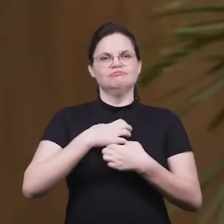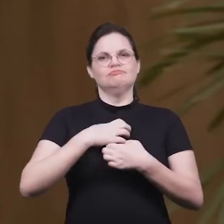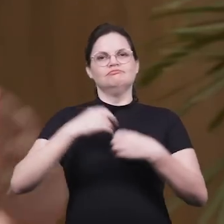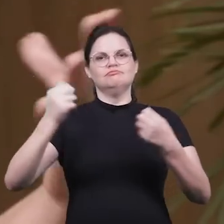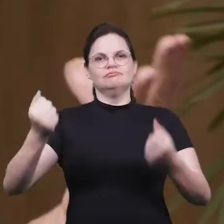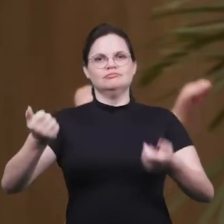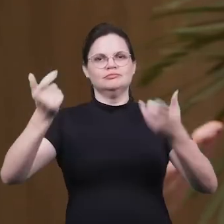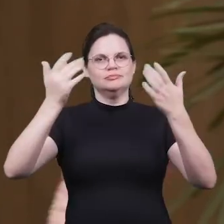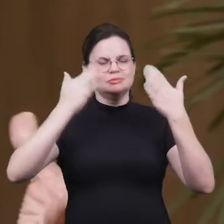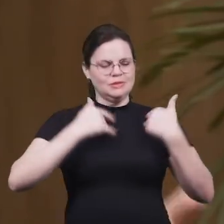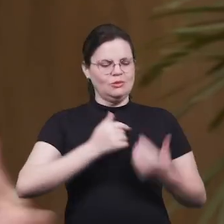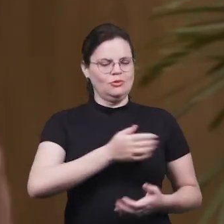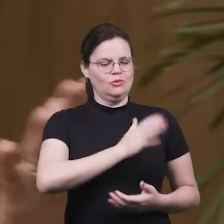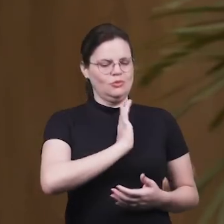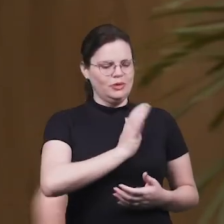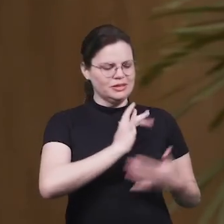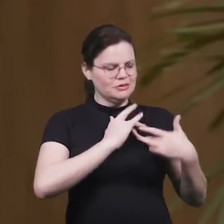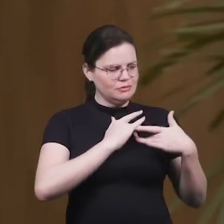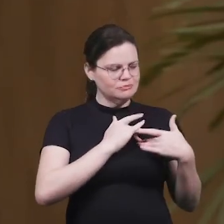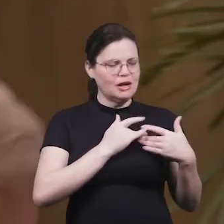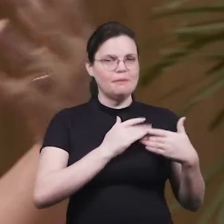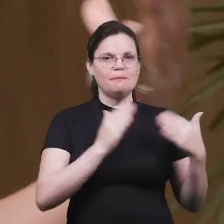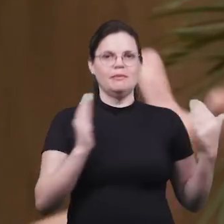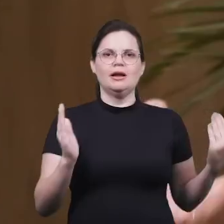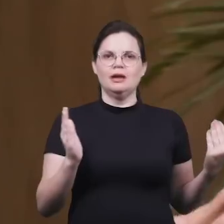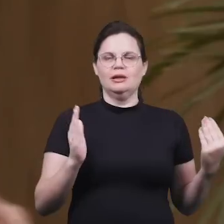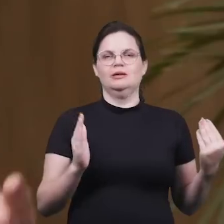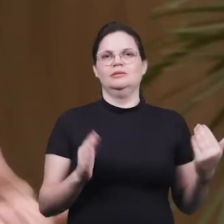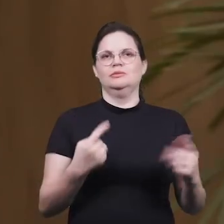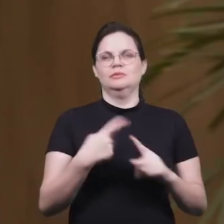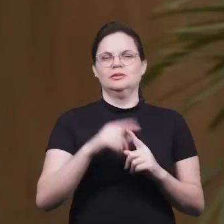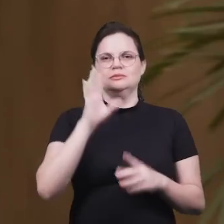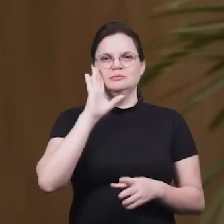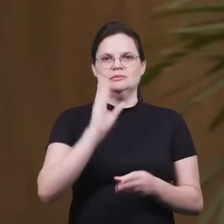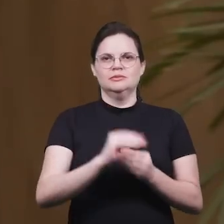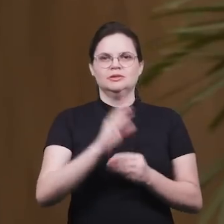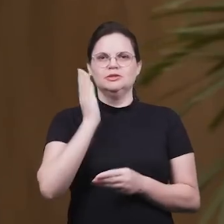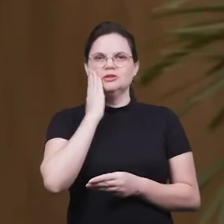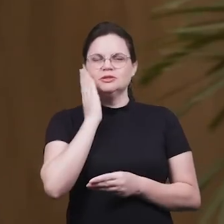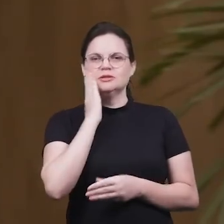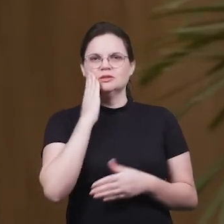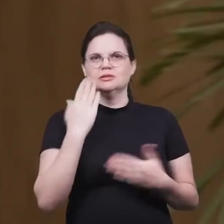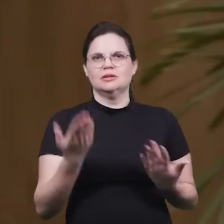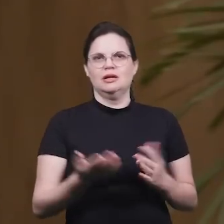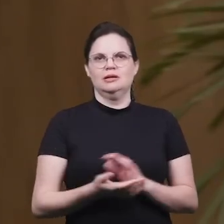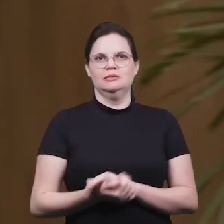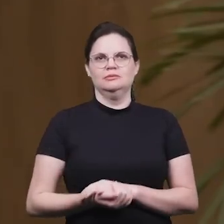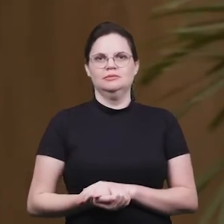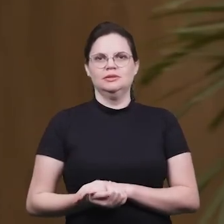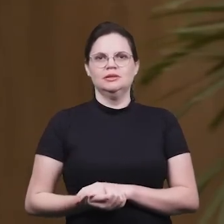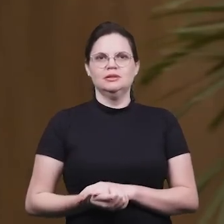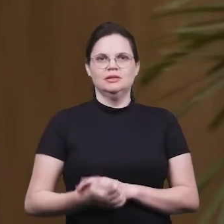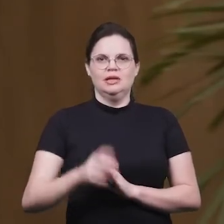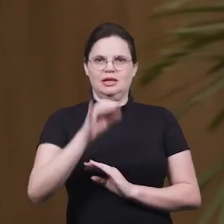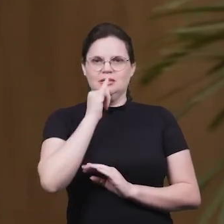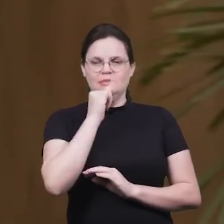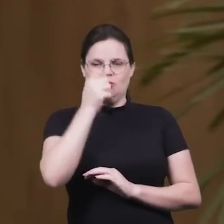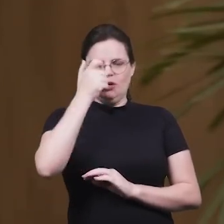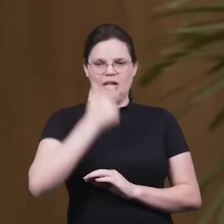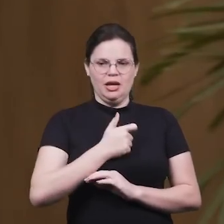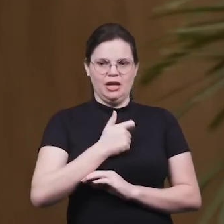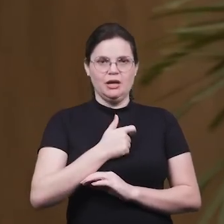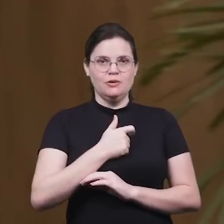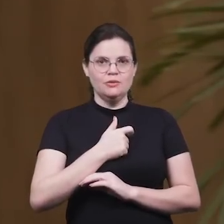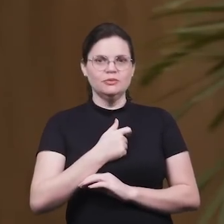também é o testemunho de muitas pessoas de diferentes comunidades. Eu não ouvi falar do Senhor, mas eu tenho algo aqui que ninguém